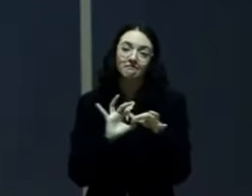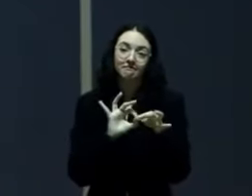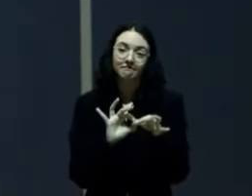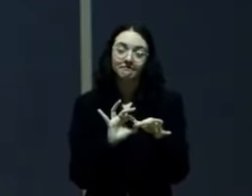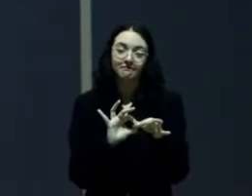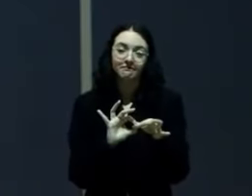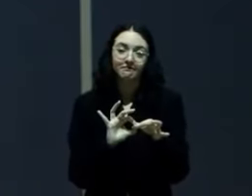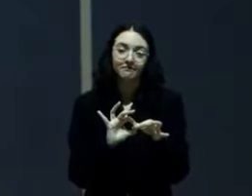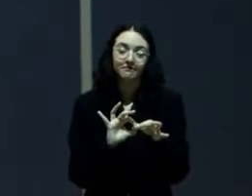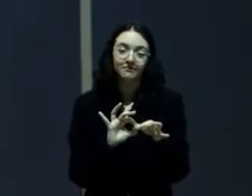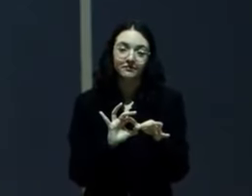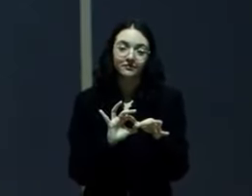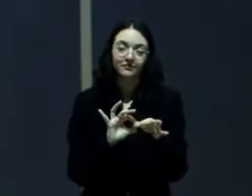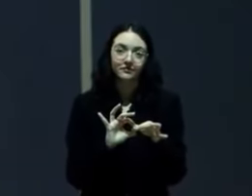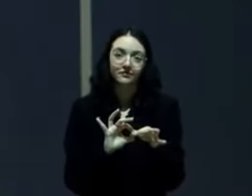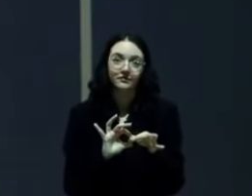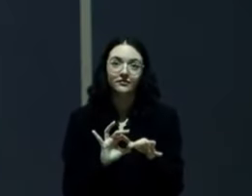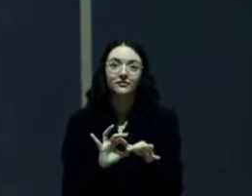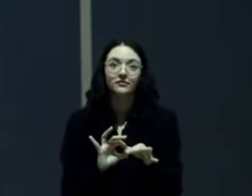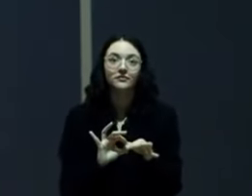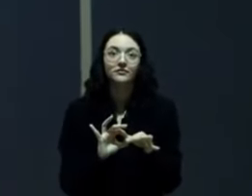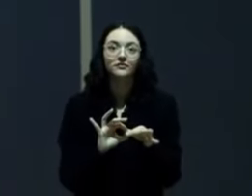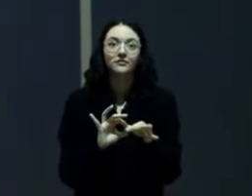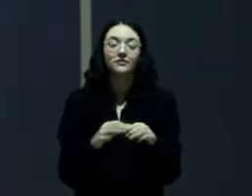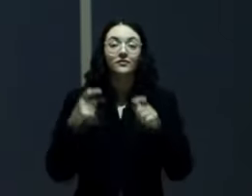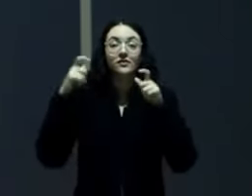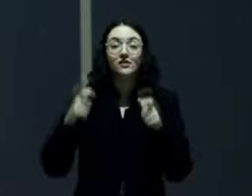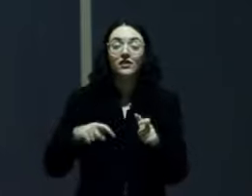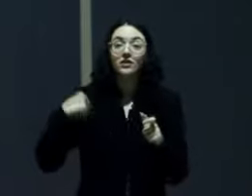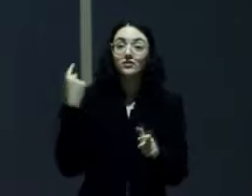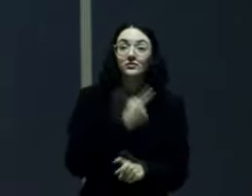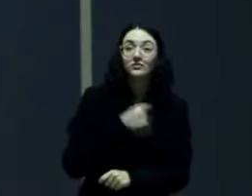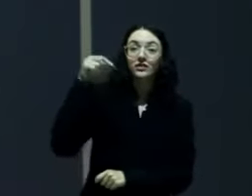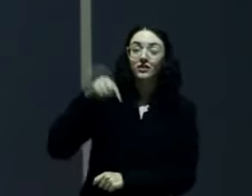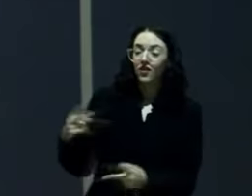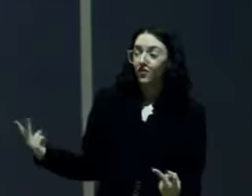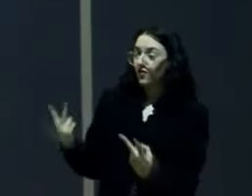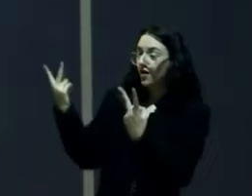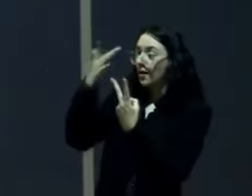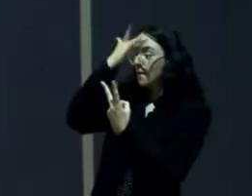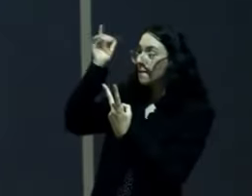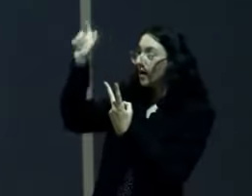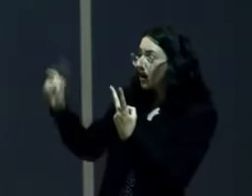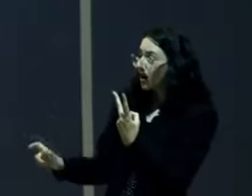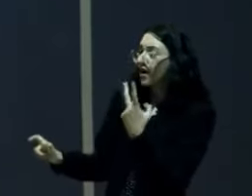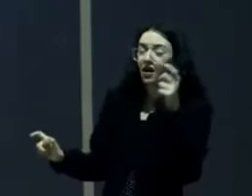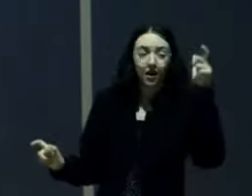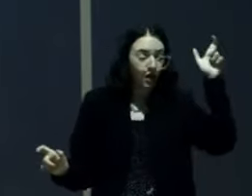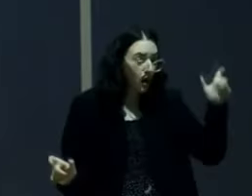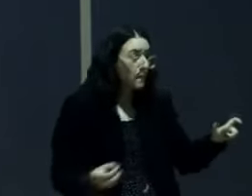Ceia é o lugar onde nós estamos aqui e valorizamos o irmão que está do nosso lado. Foi bom você ter